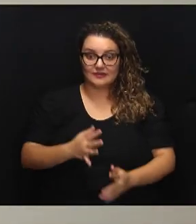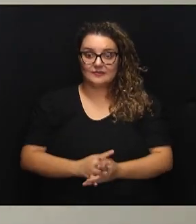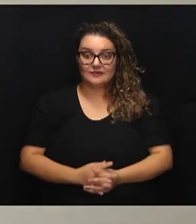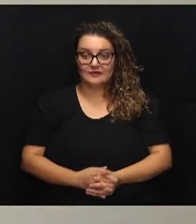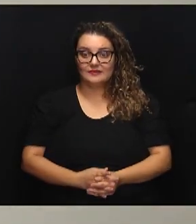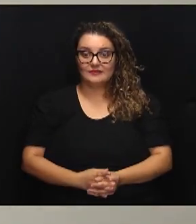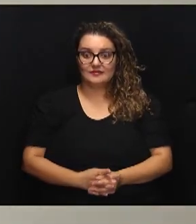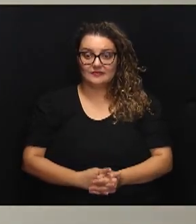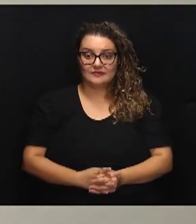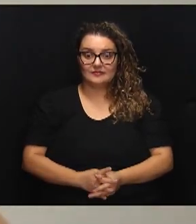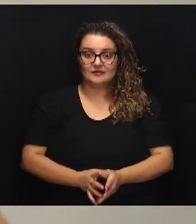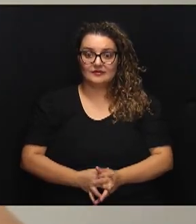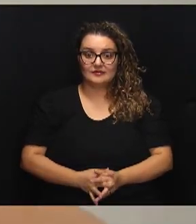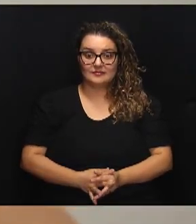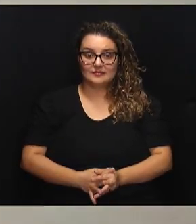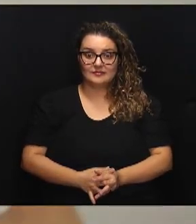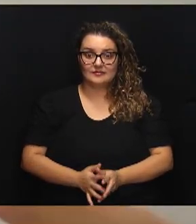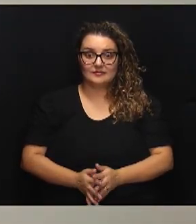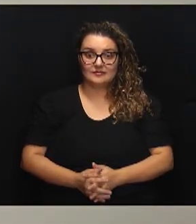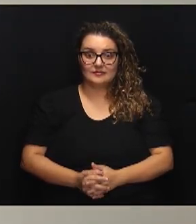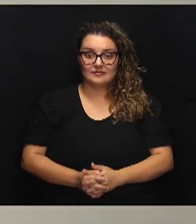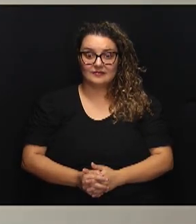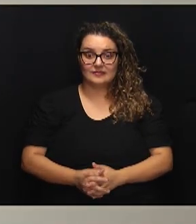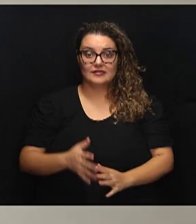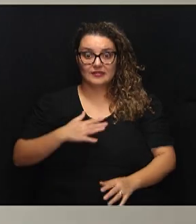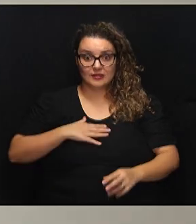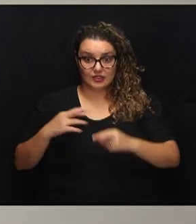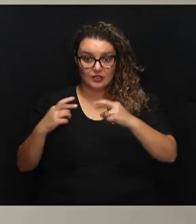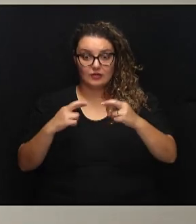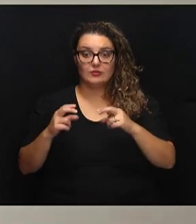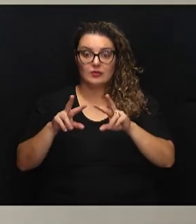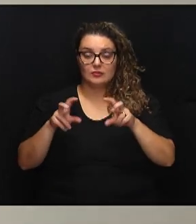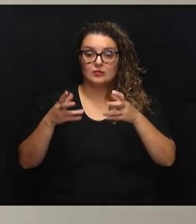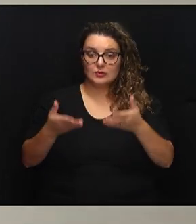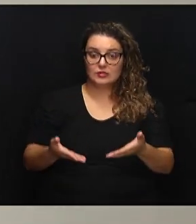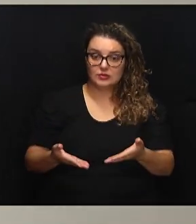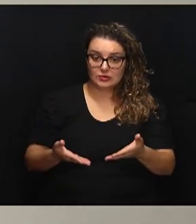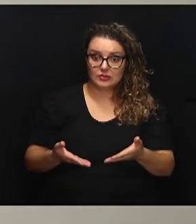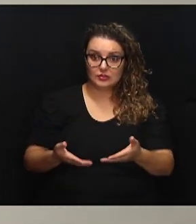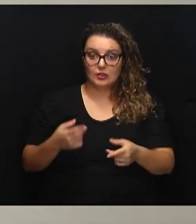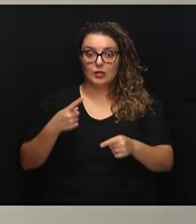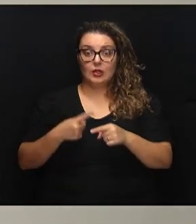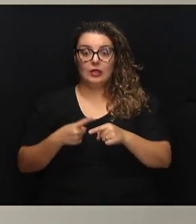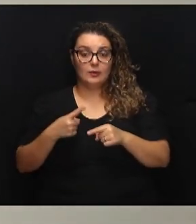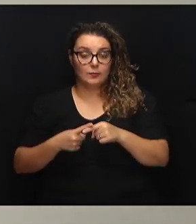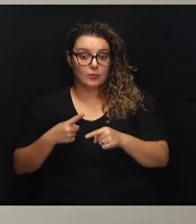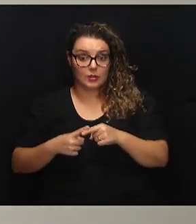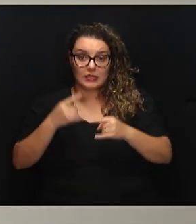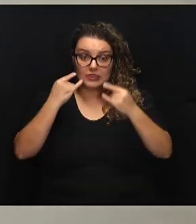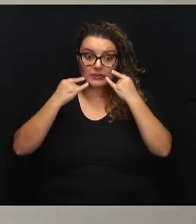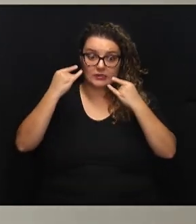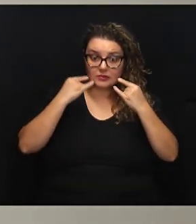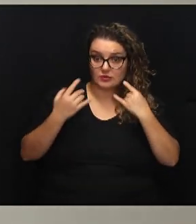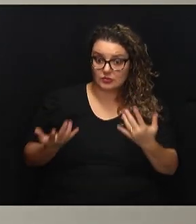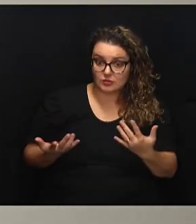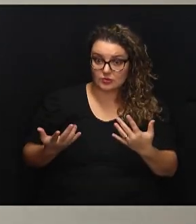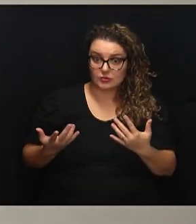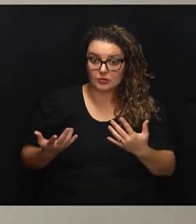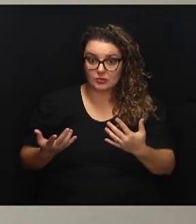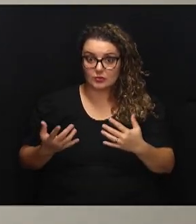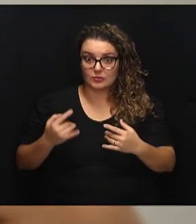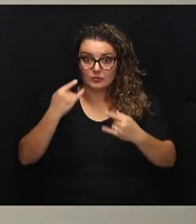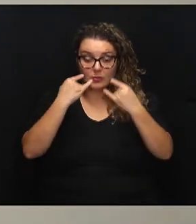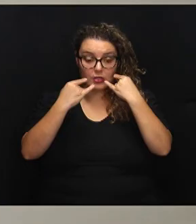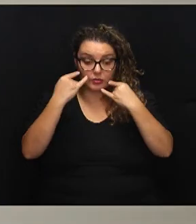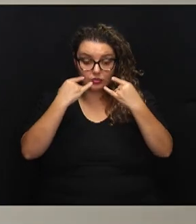Então, a minha análise sobre isso, né, sobre por que esse interesse, né, perdido pelo futebol e